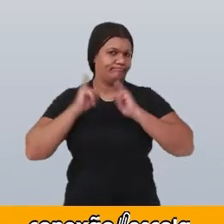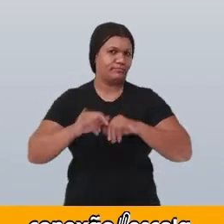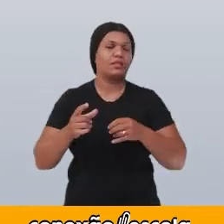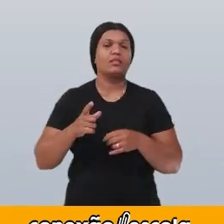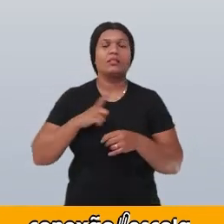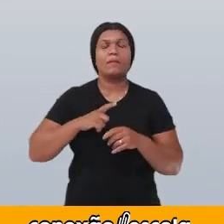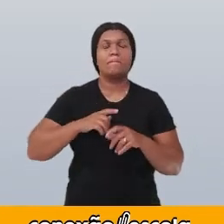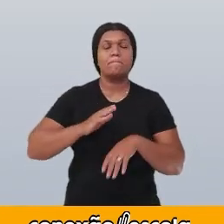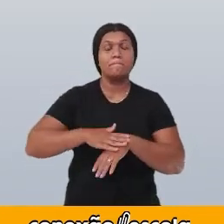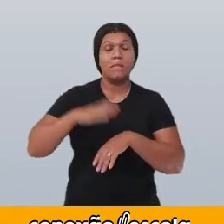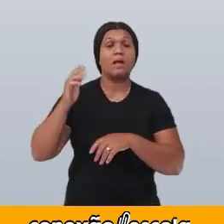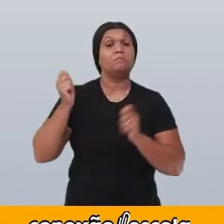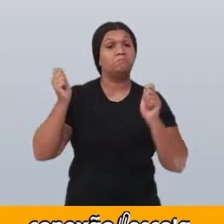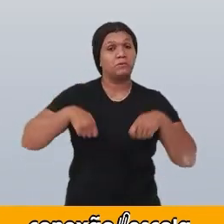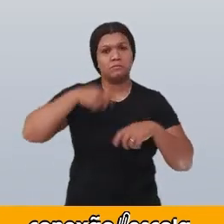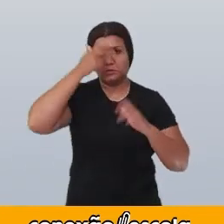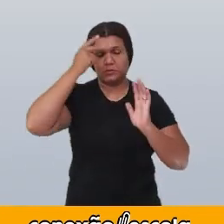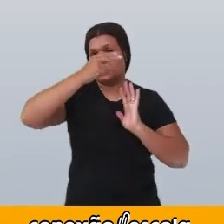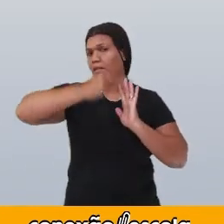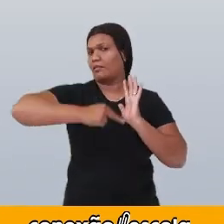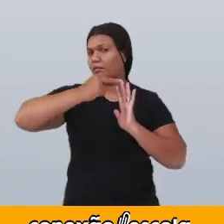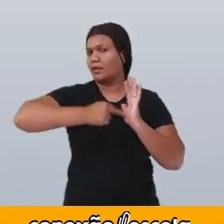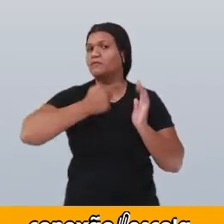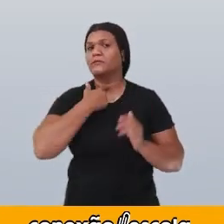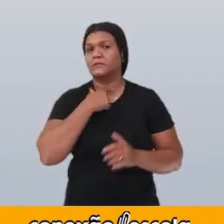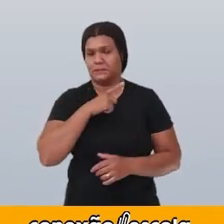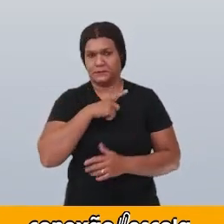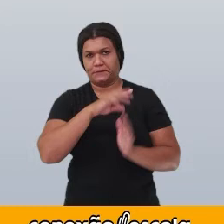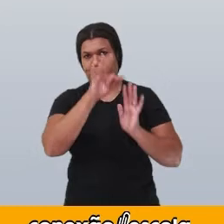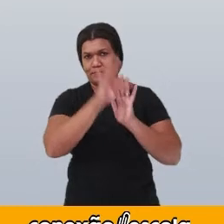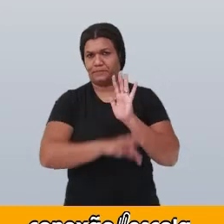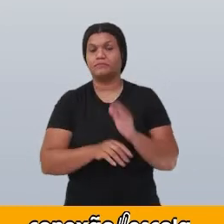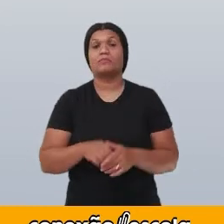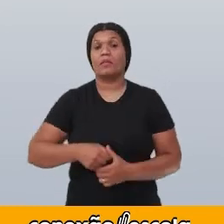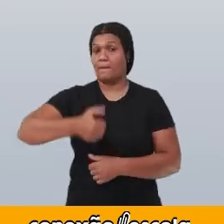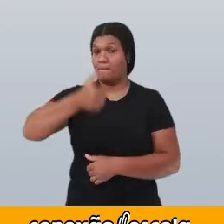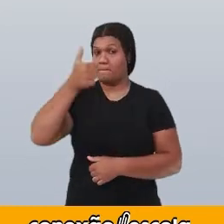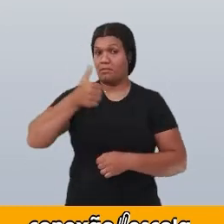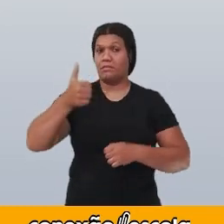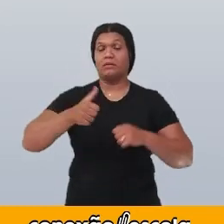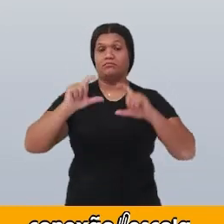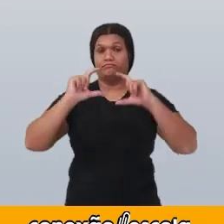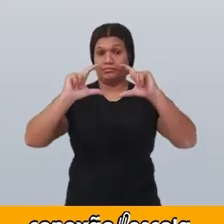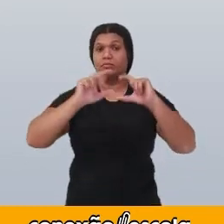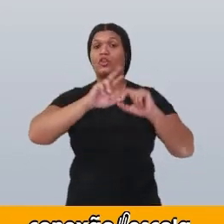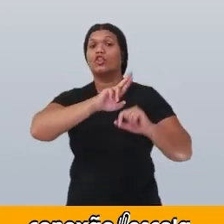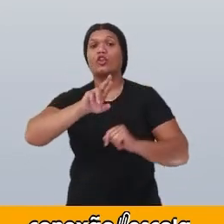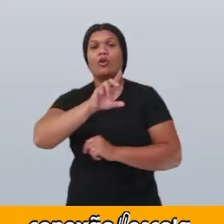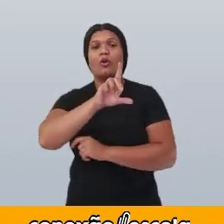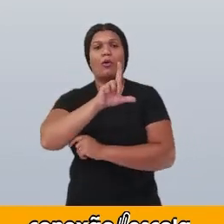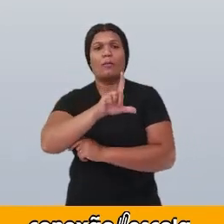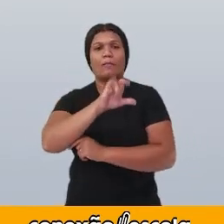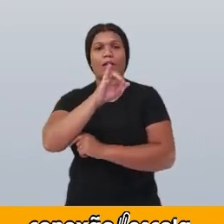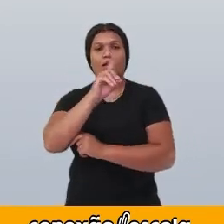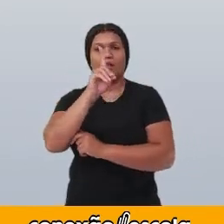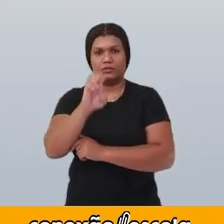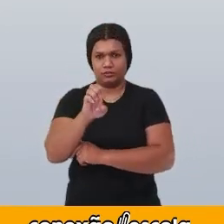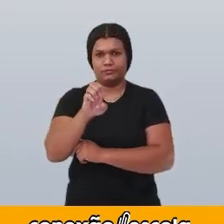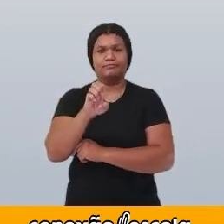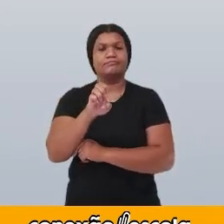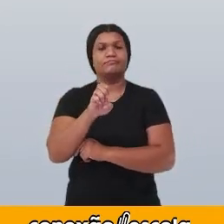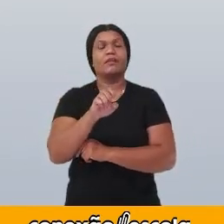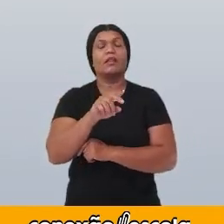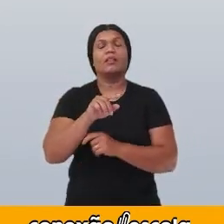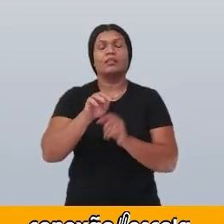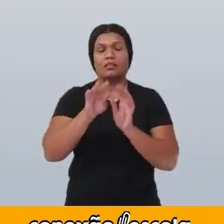garante então a leitura do texto. O primeiro parágrafo de uma notícia é chamado de lead e o restante do texto é